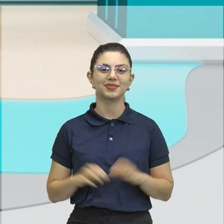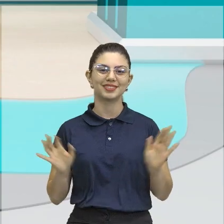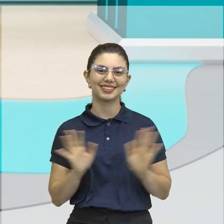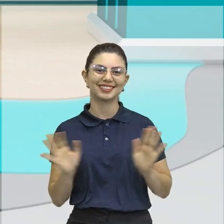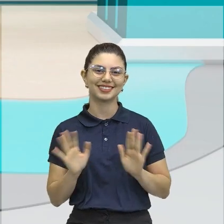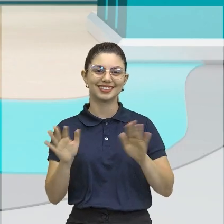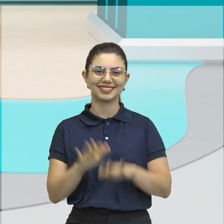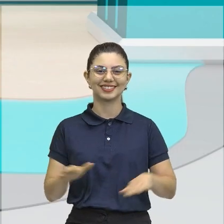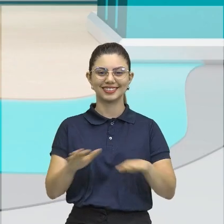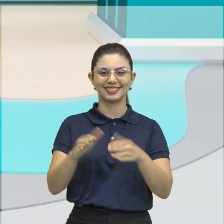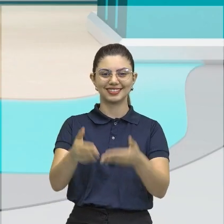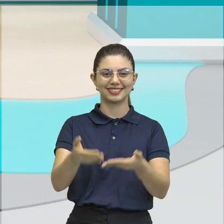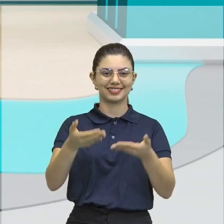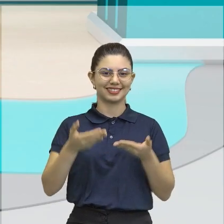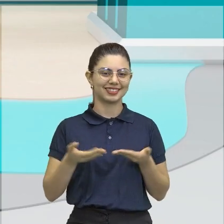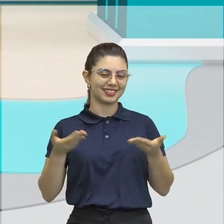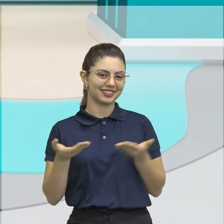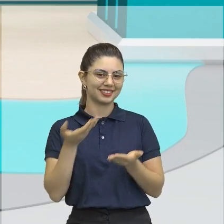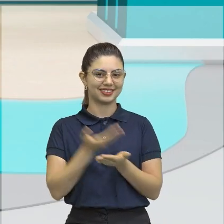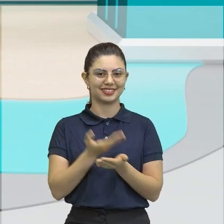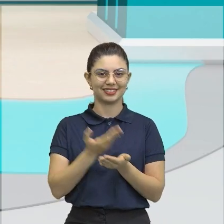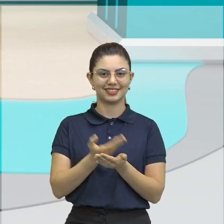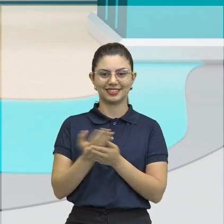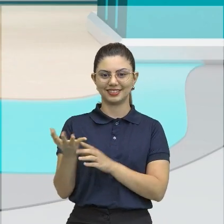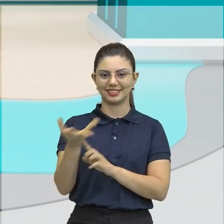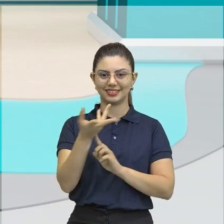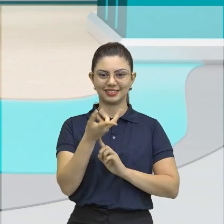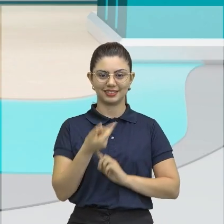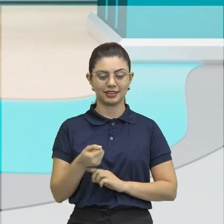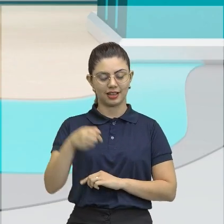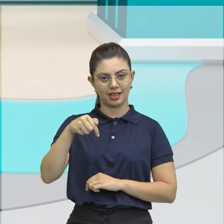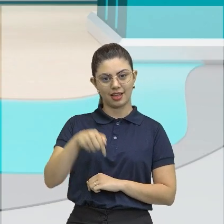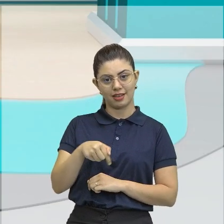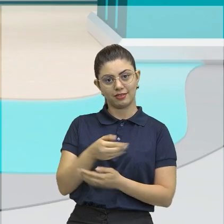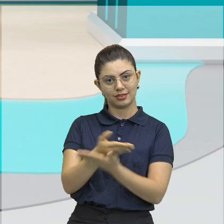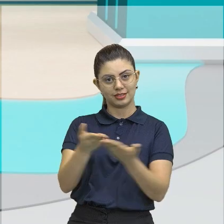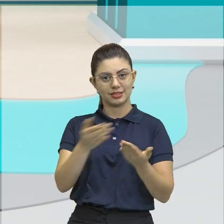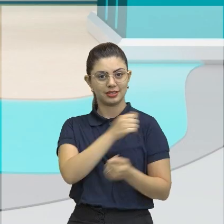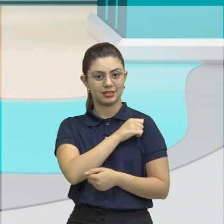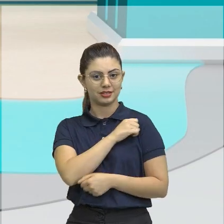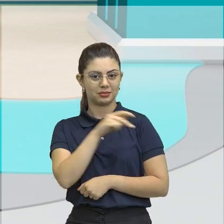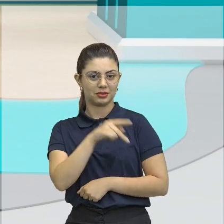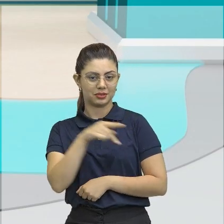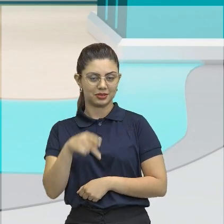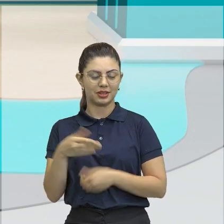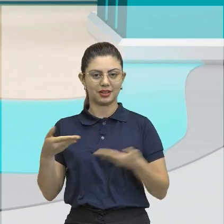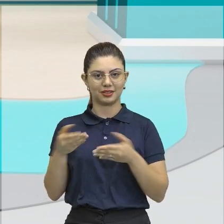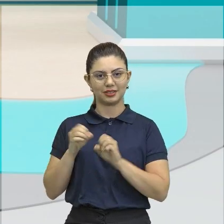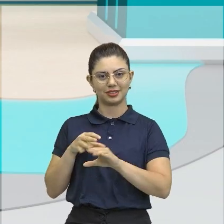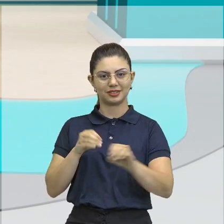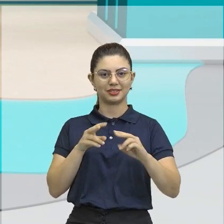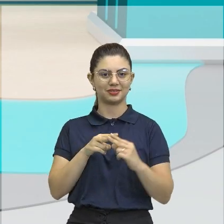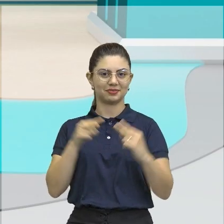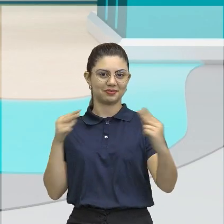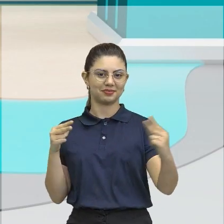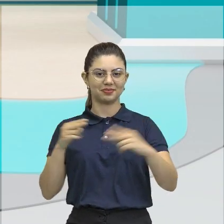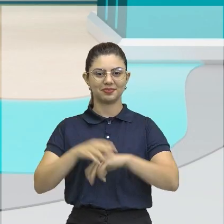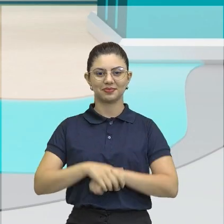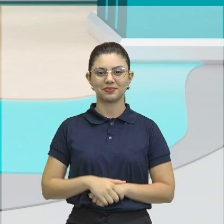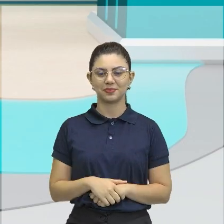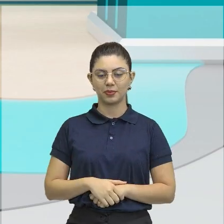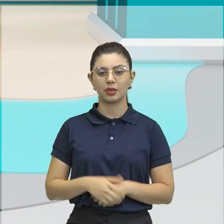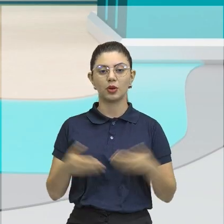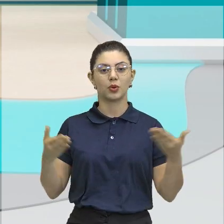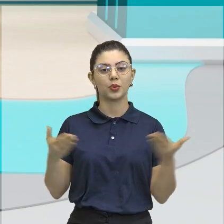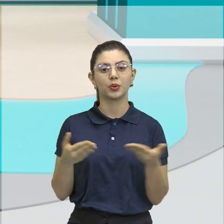Olá, sejam todos bem-vindos para mais uma aula de arte, né? Todos os estudantes e professores do ensino presencial mediado por tecnologia. Hoje é o